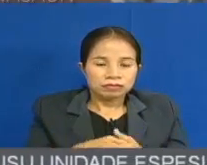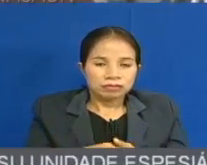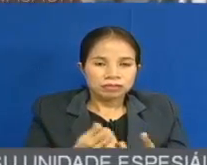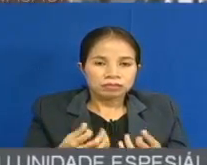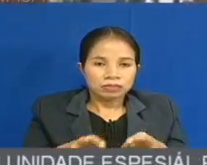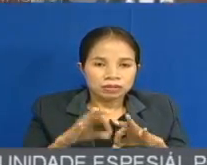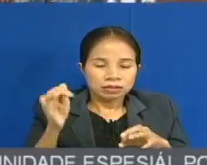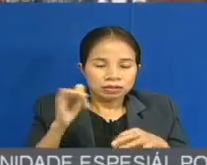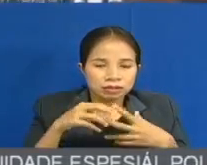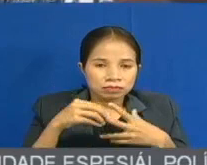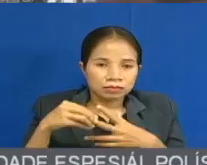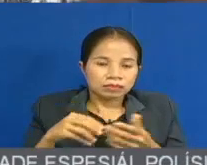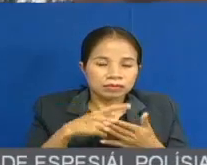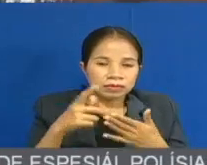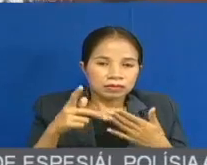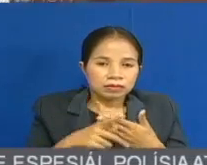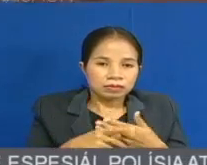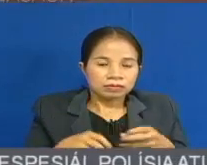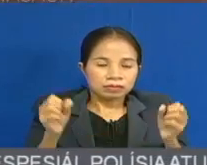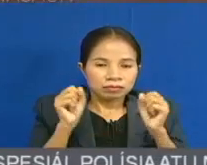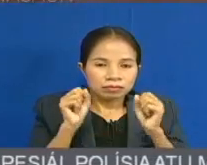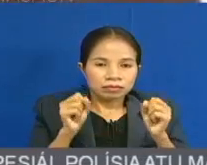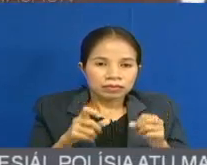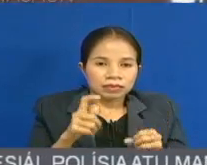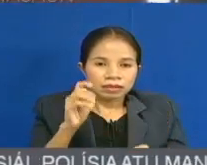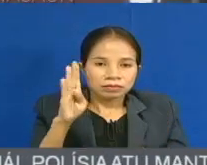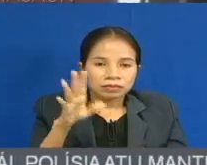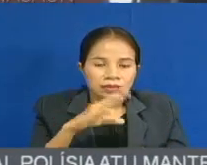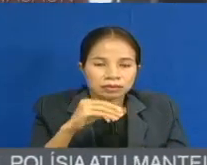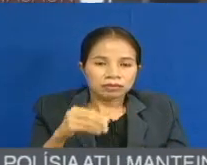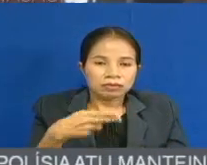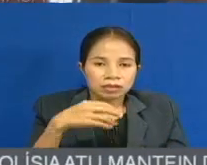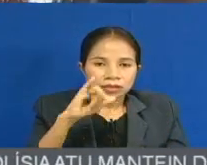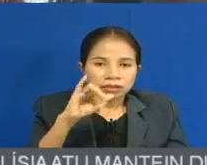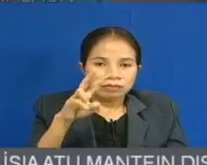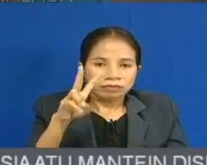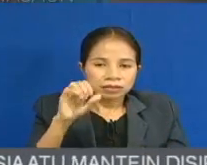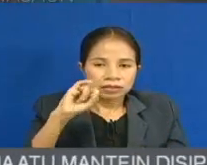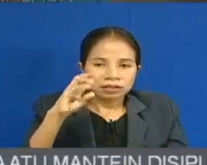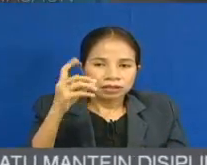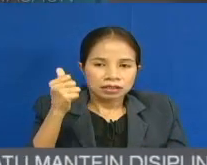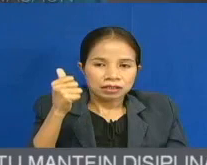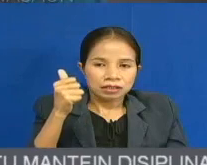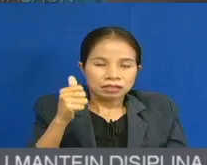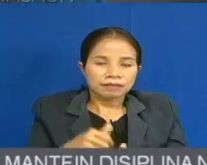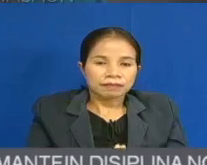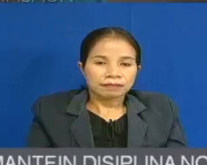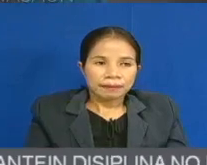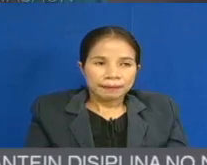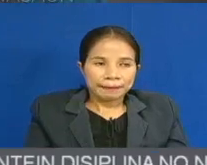sira. Leliu ba iha programa malaria, TVC nomos HIV sida. Fundo Global, saya mengurus